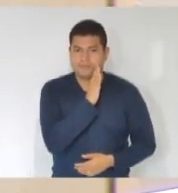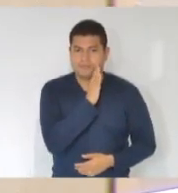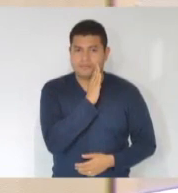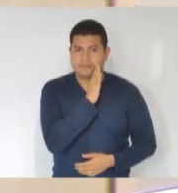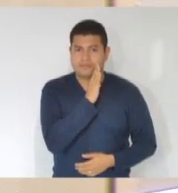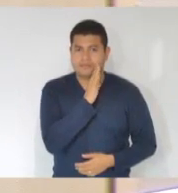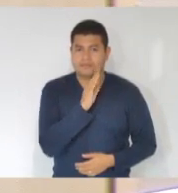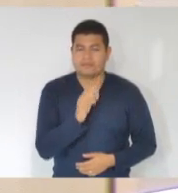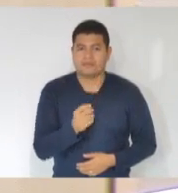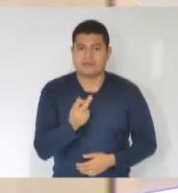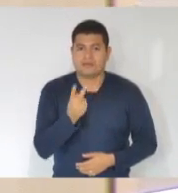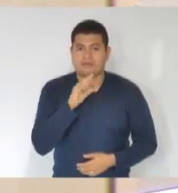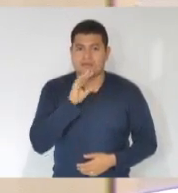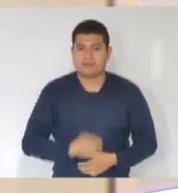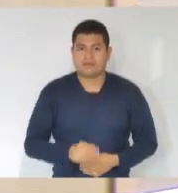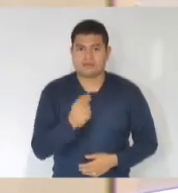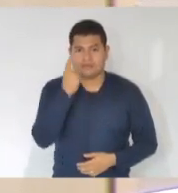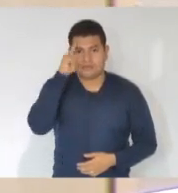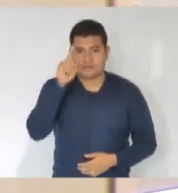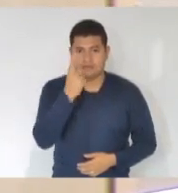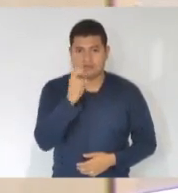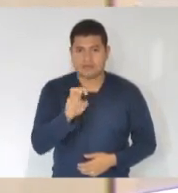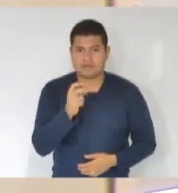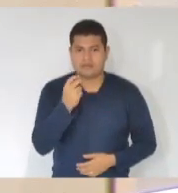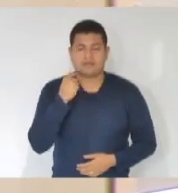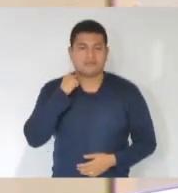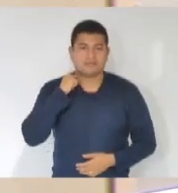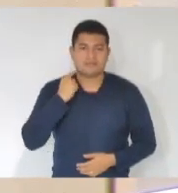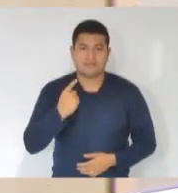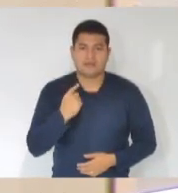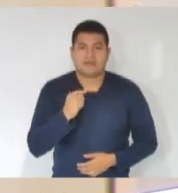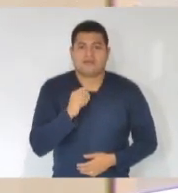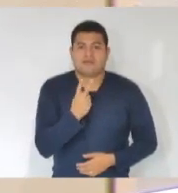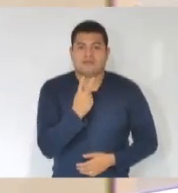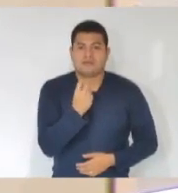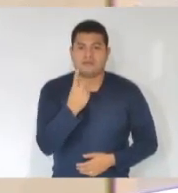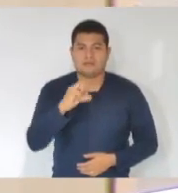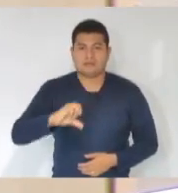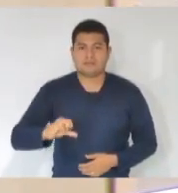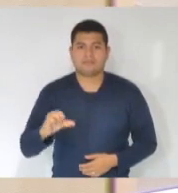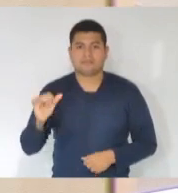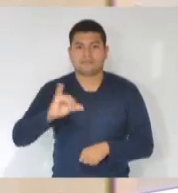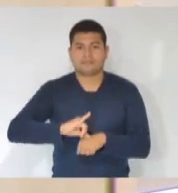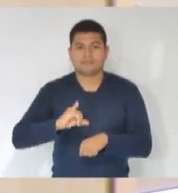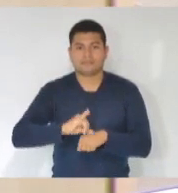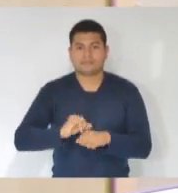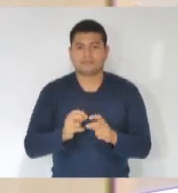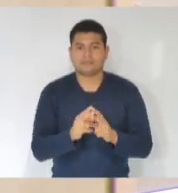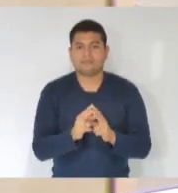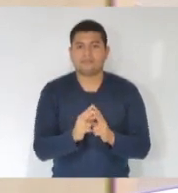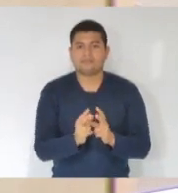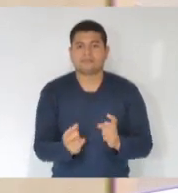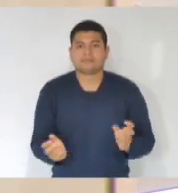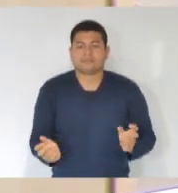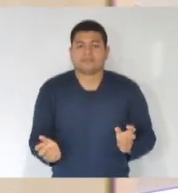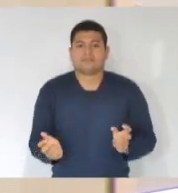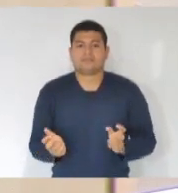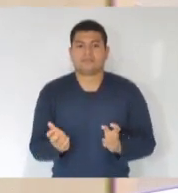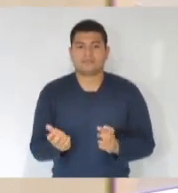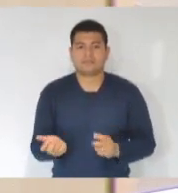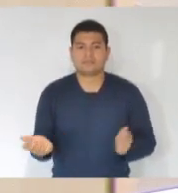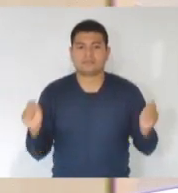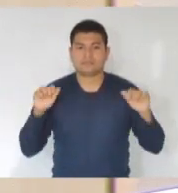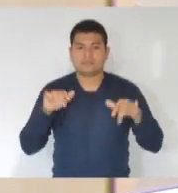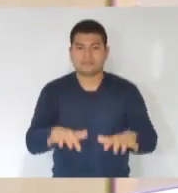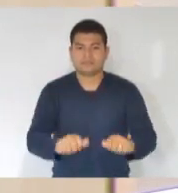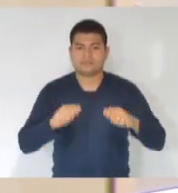Às 14 horas do dia 15 de maio do ano de 2019, nessa cidade de Florianópolis, capital do Estado de Santa Catarina, reuniu-se a Assembleia Legislativa em sessão ordinária. Havendo